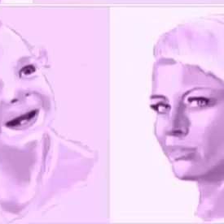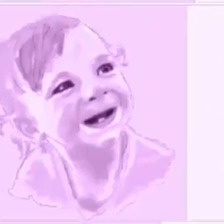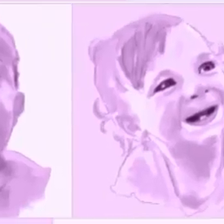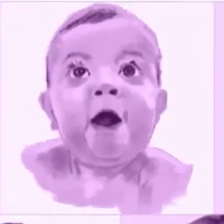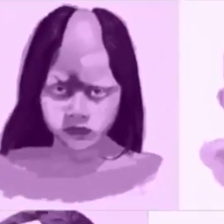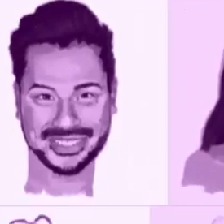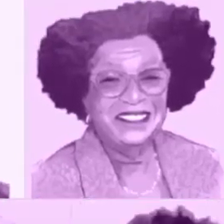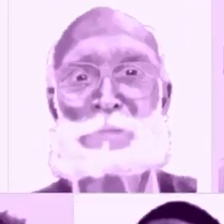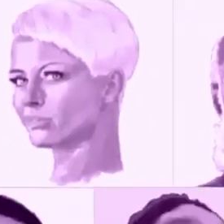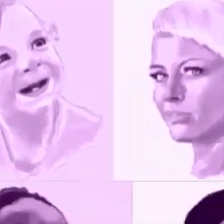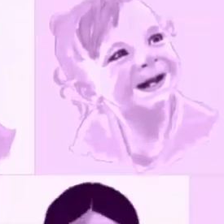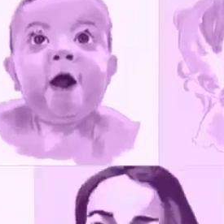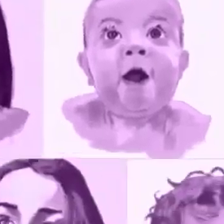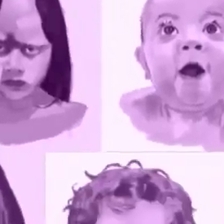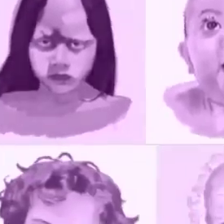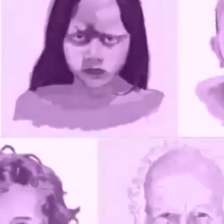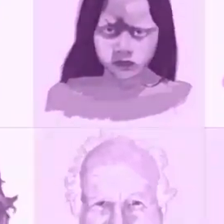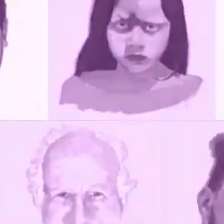trabalhadoras.